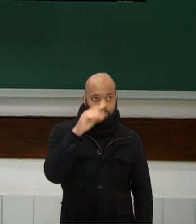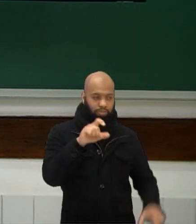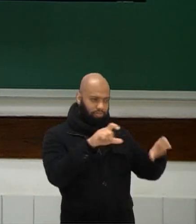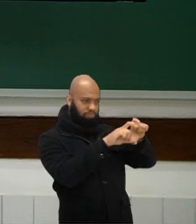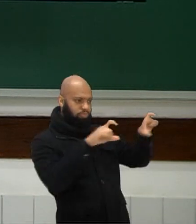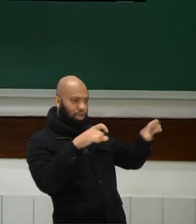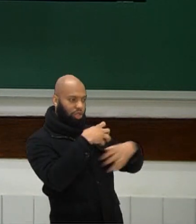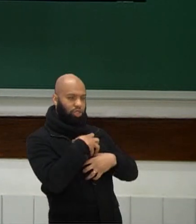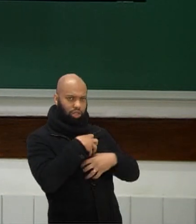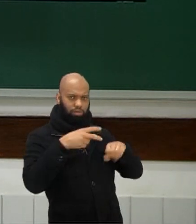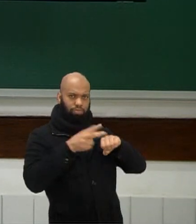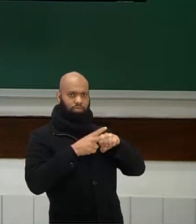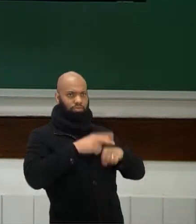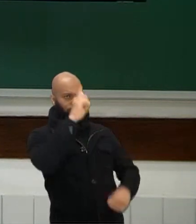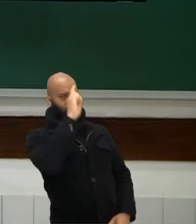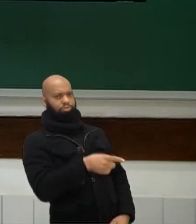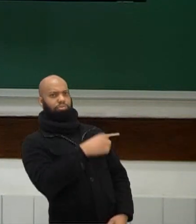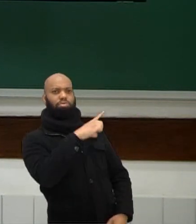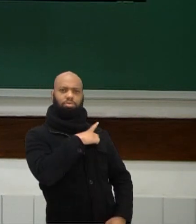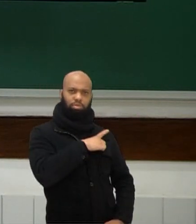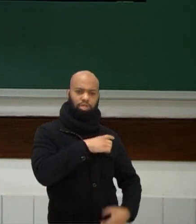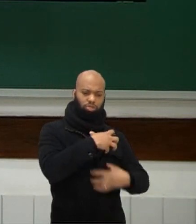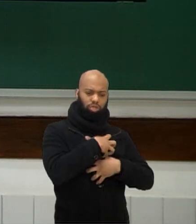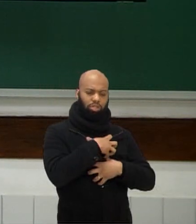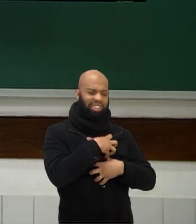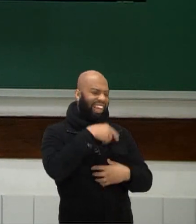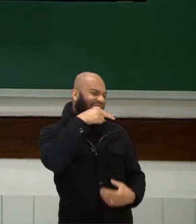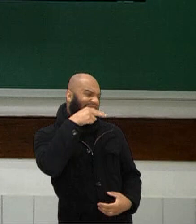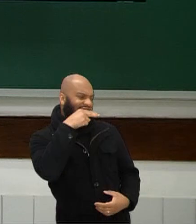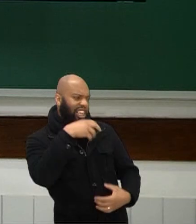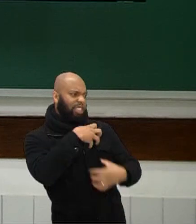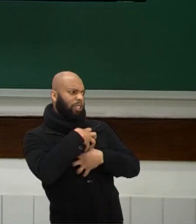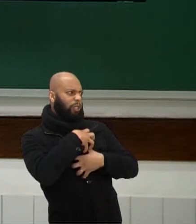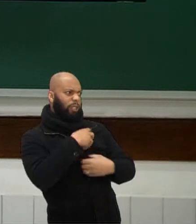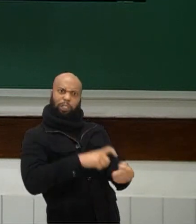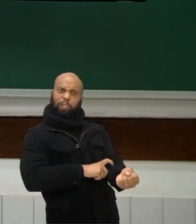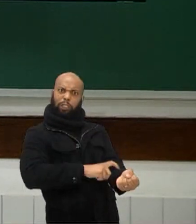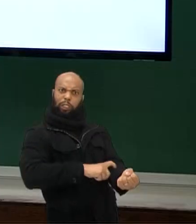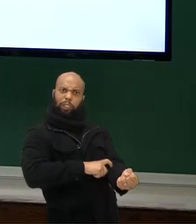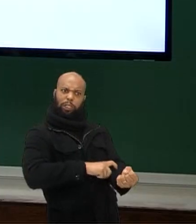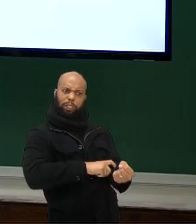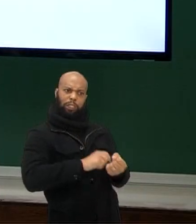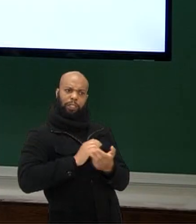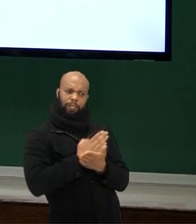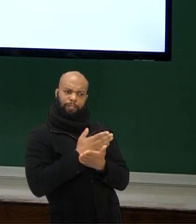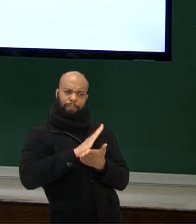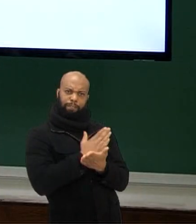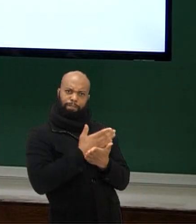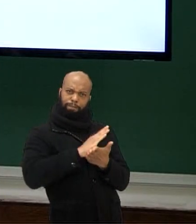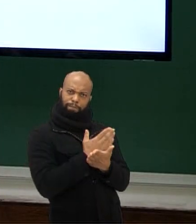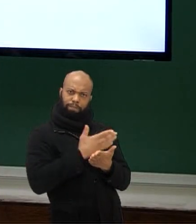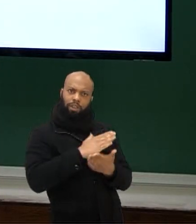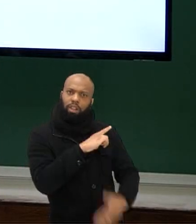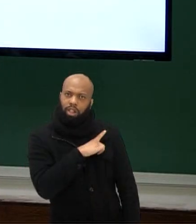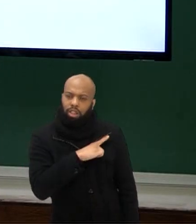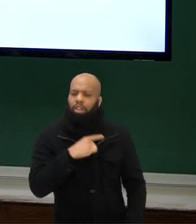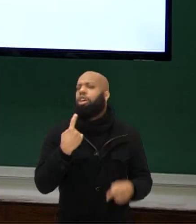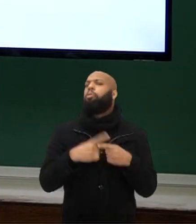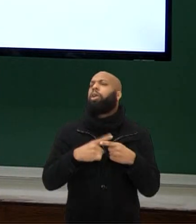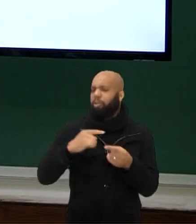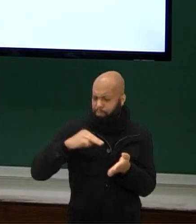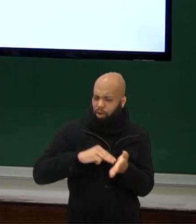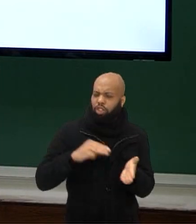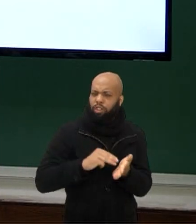expressão ali do verbo imperativo, com essa ideia de mandar, pode ter incomodado a Mônica? Mas por